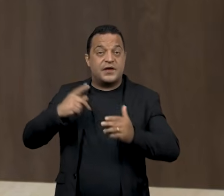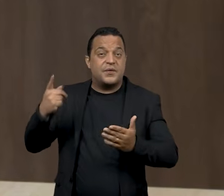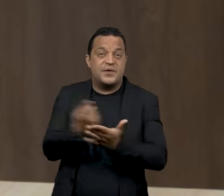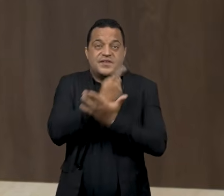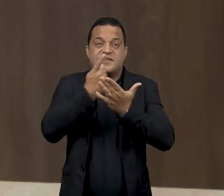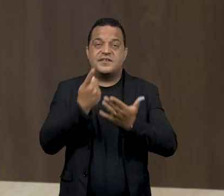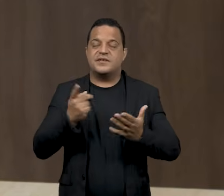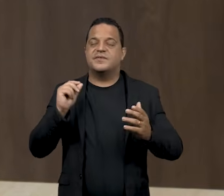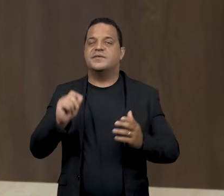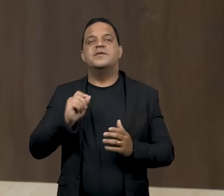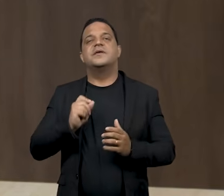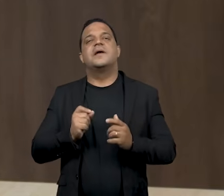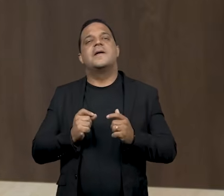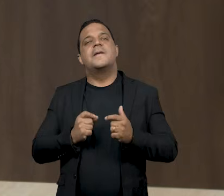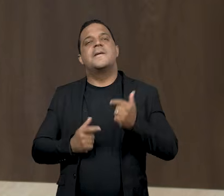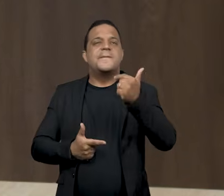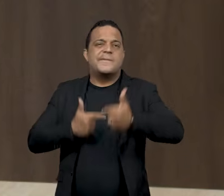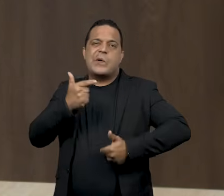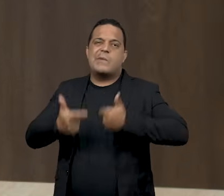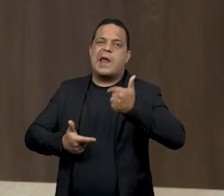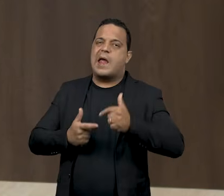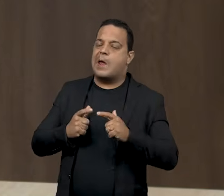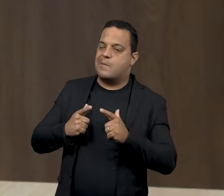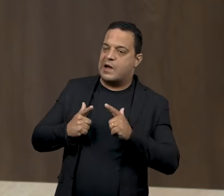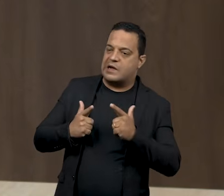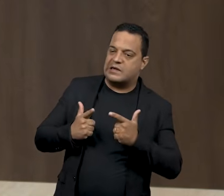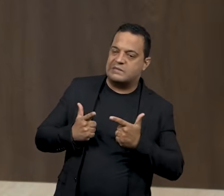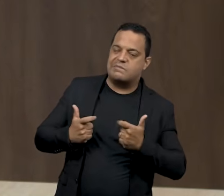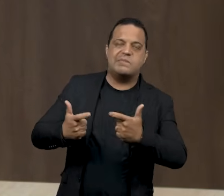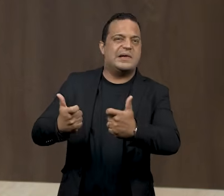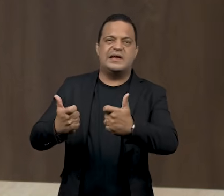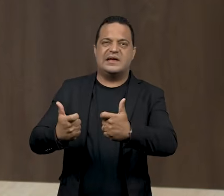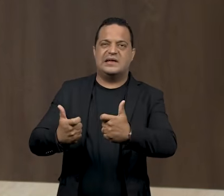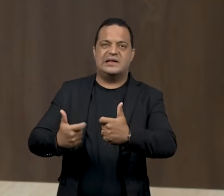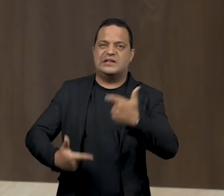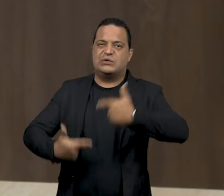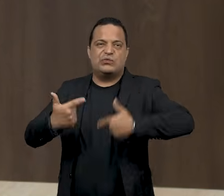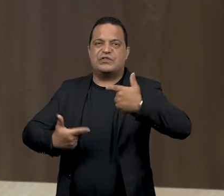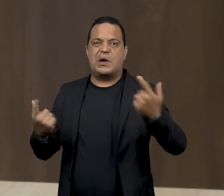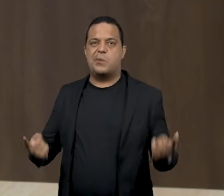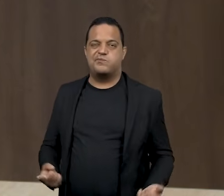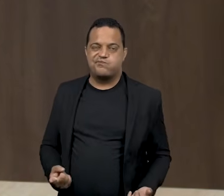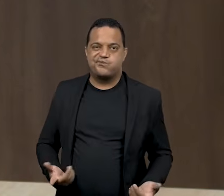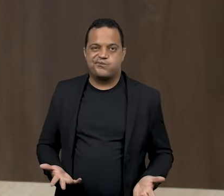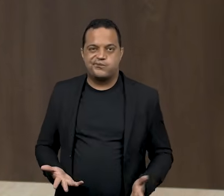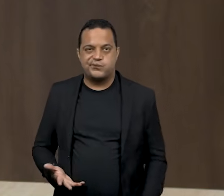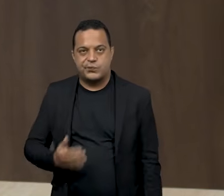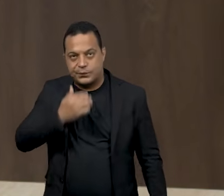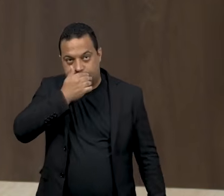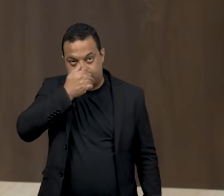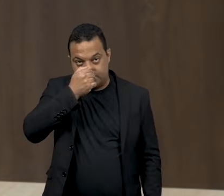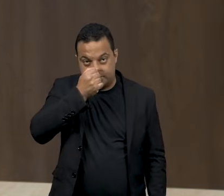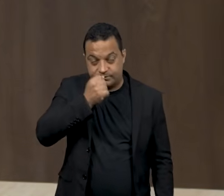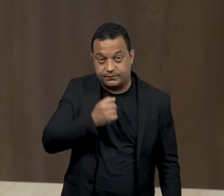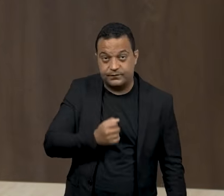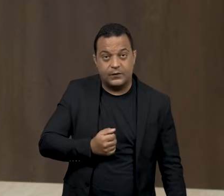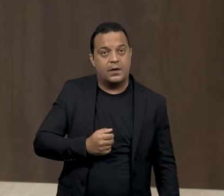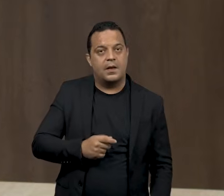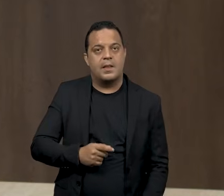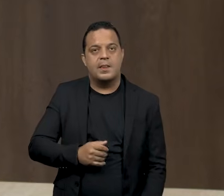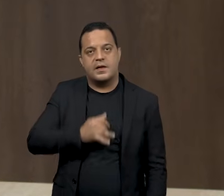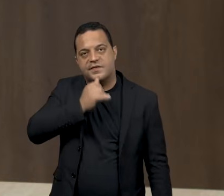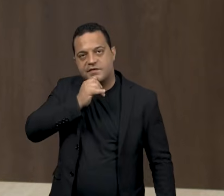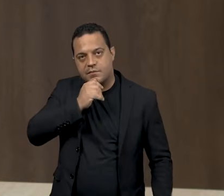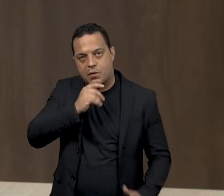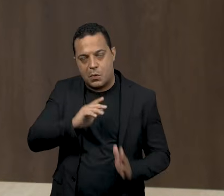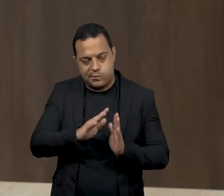adversas desnecessárias por falta de sabedoria. Eu até separei um versículo que nós citamos nesse programa, que